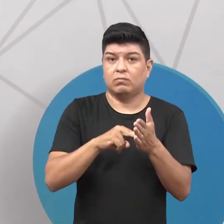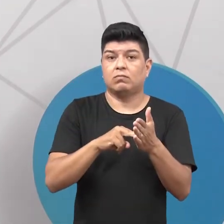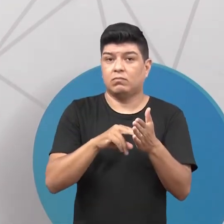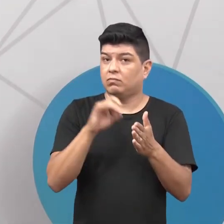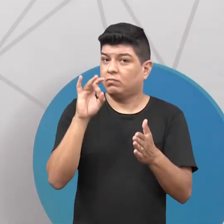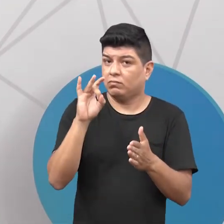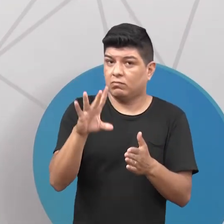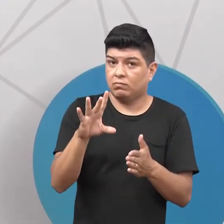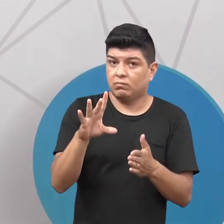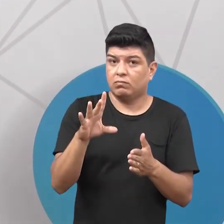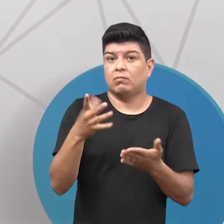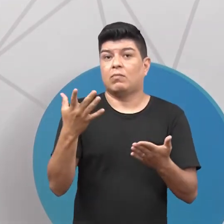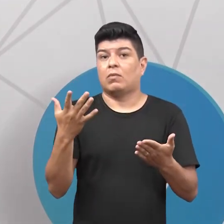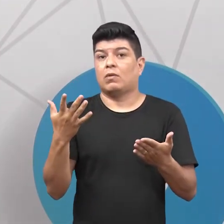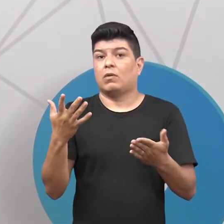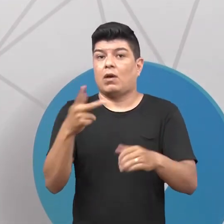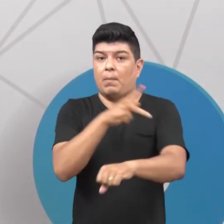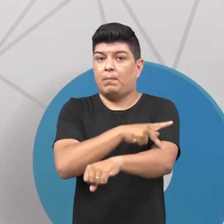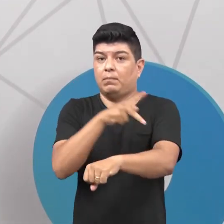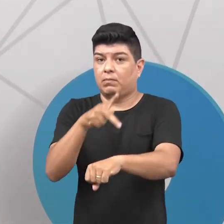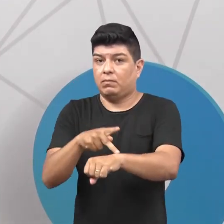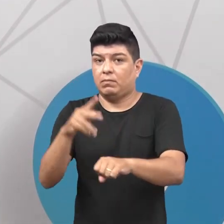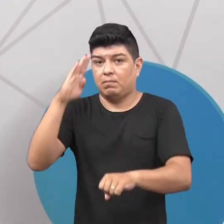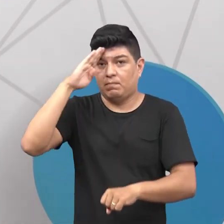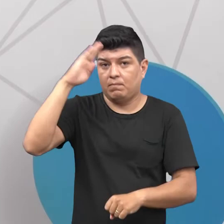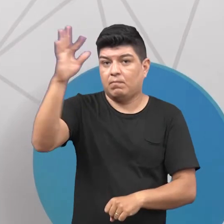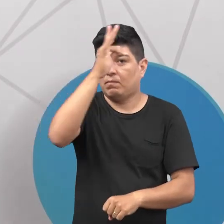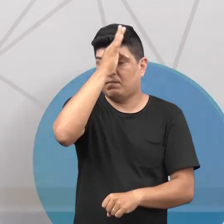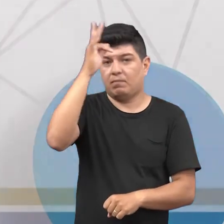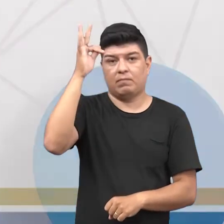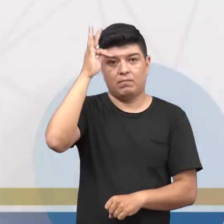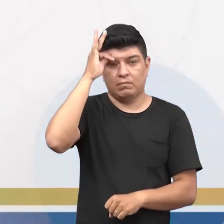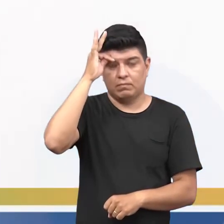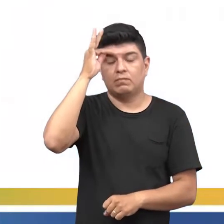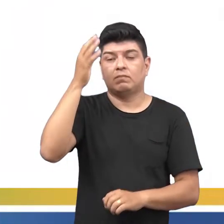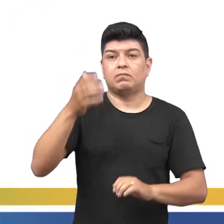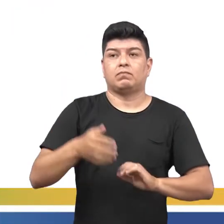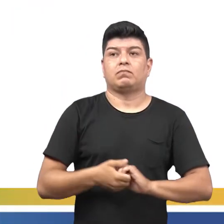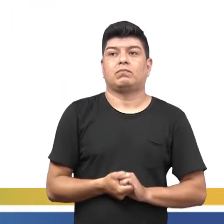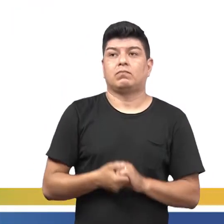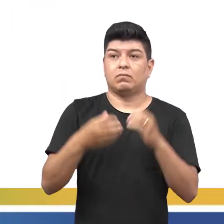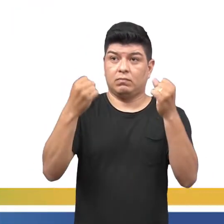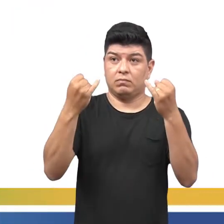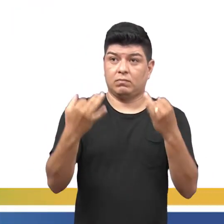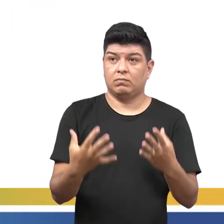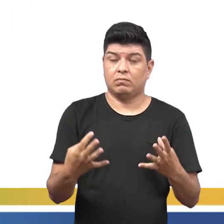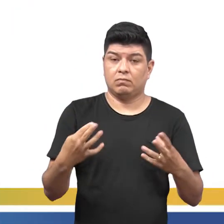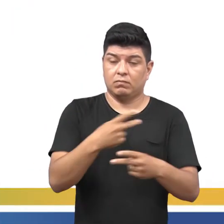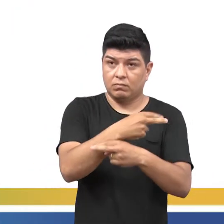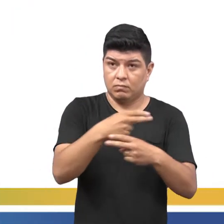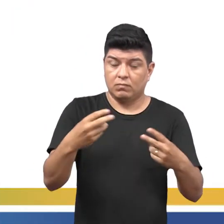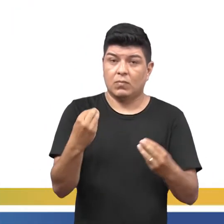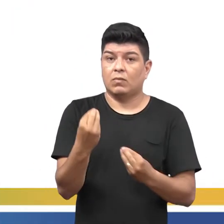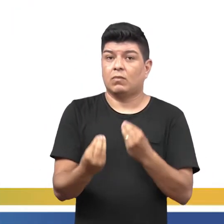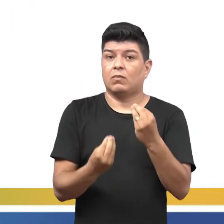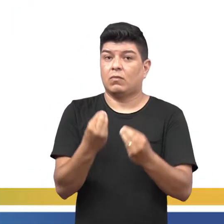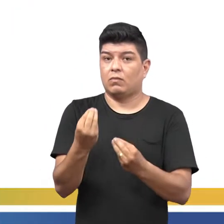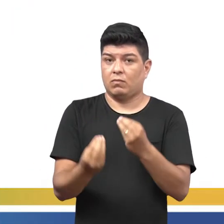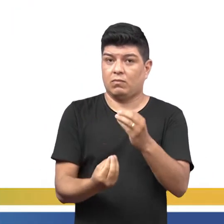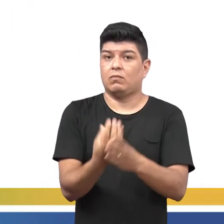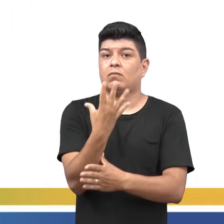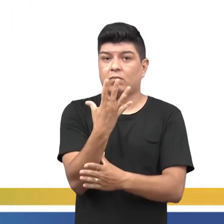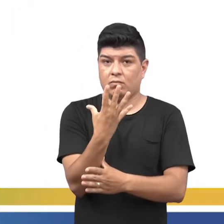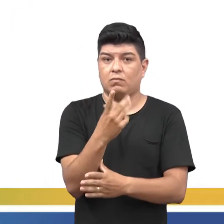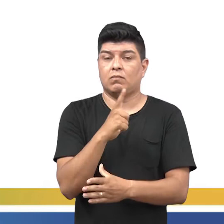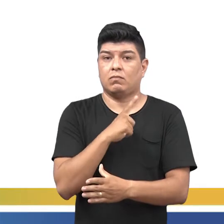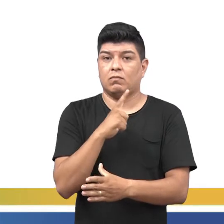não apenas a pedagogia, mas principalmente a filosofia. Então, explicação das coisas como elas são, que